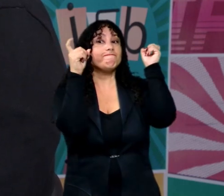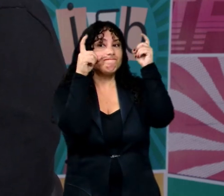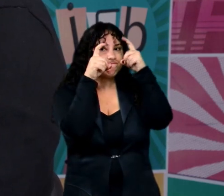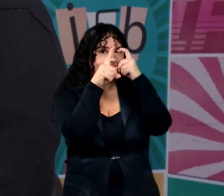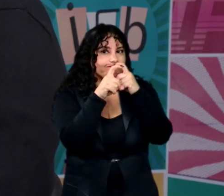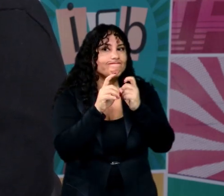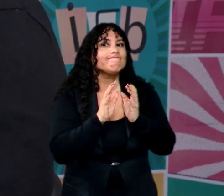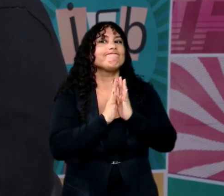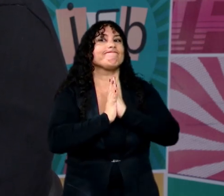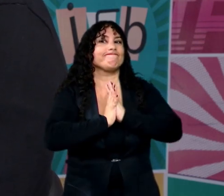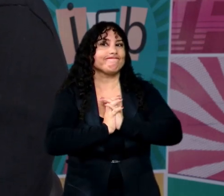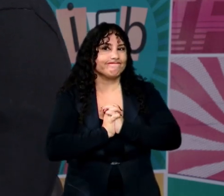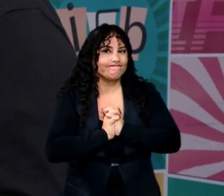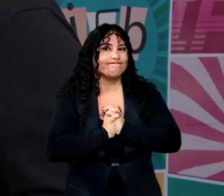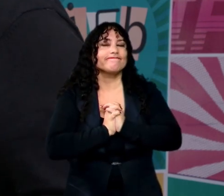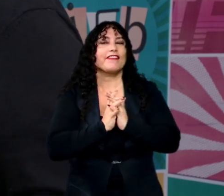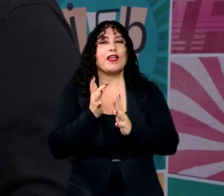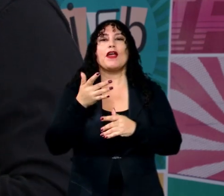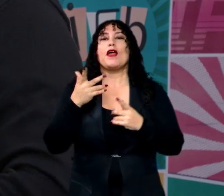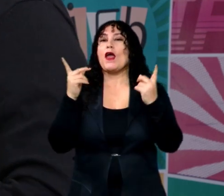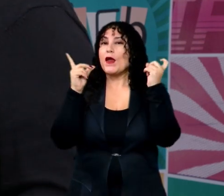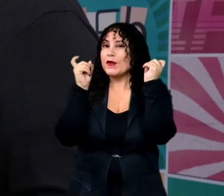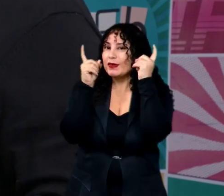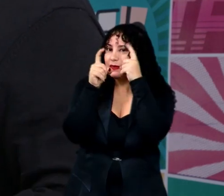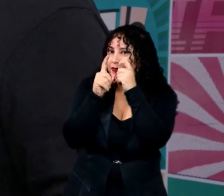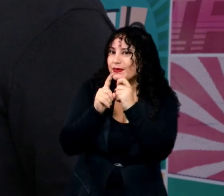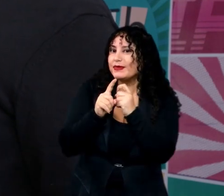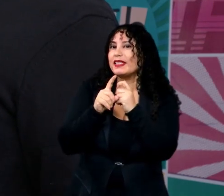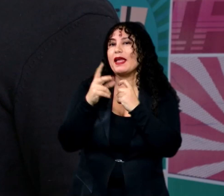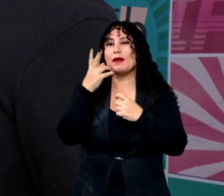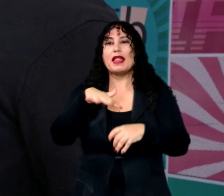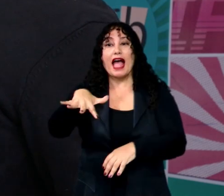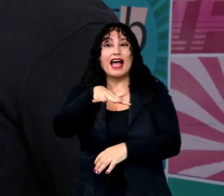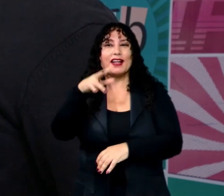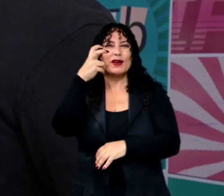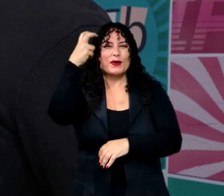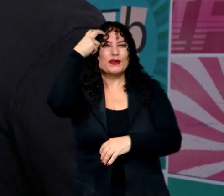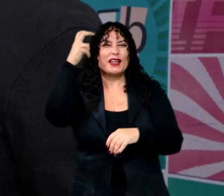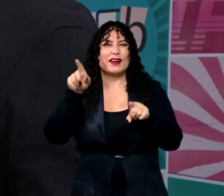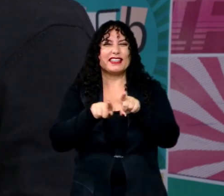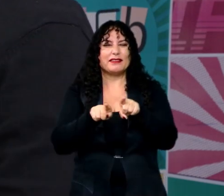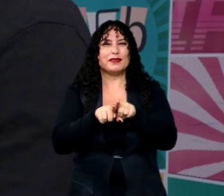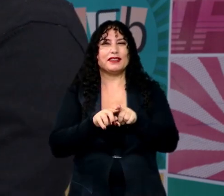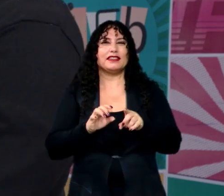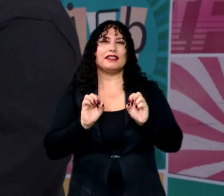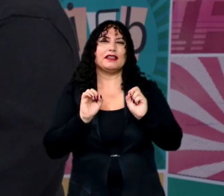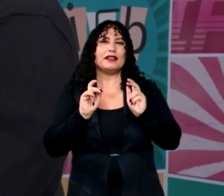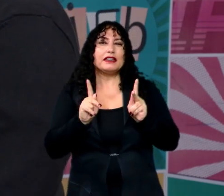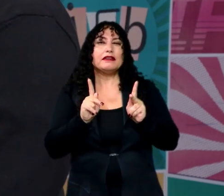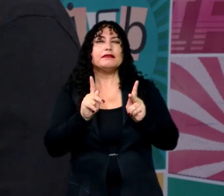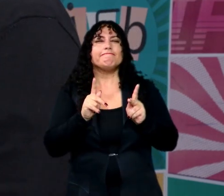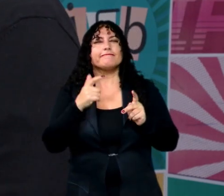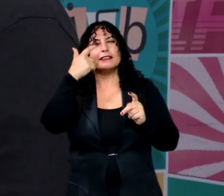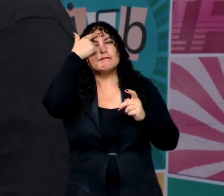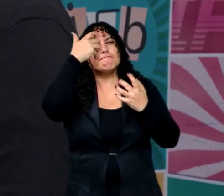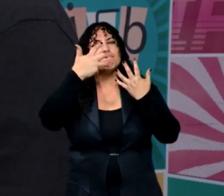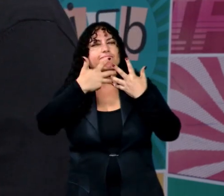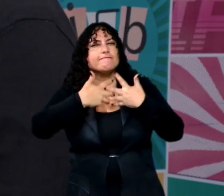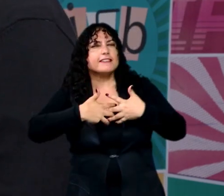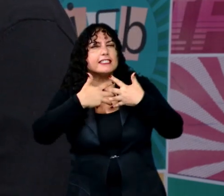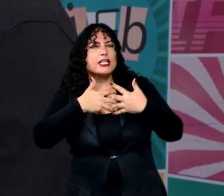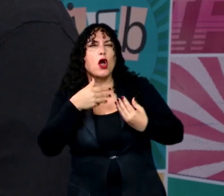Porque eu acho complexa porque Porque vem pode ser numa... cultural, né, também, né? É, não, porque vem numa linha de pensar muito como